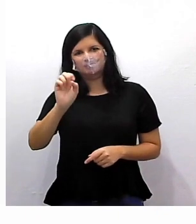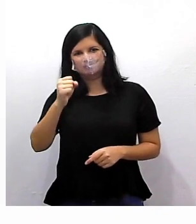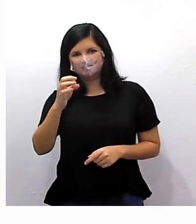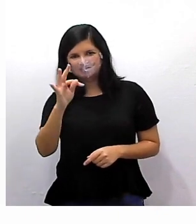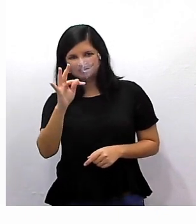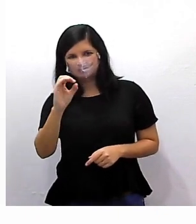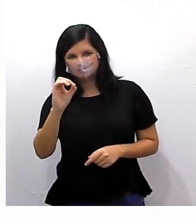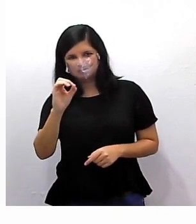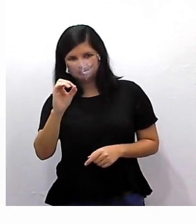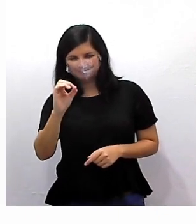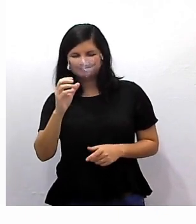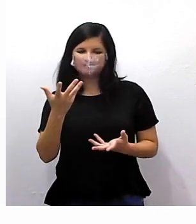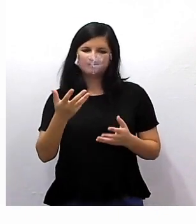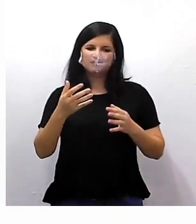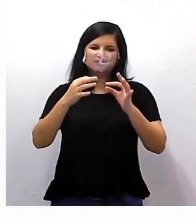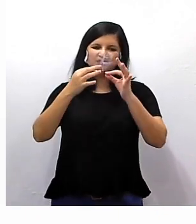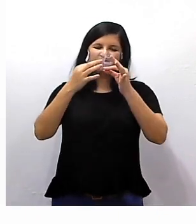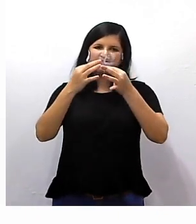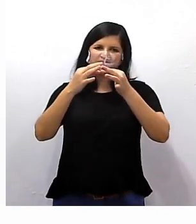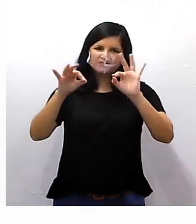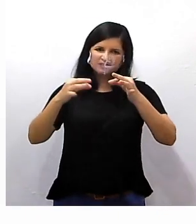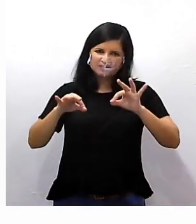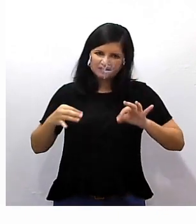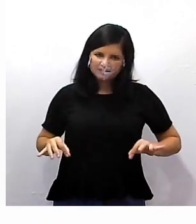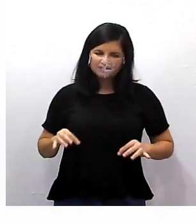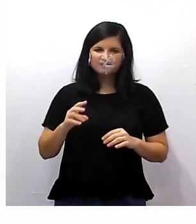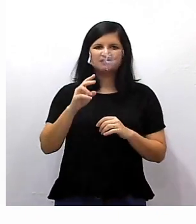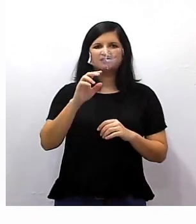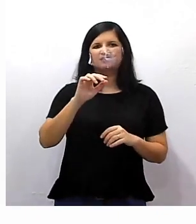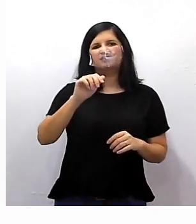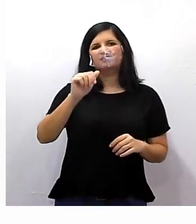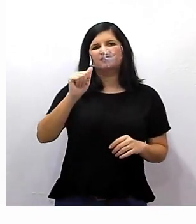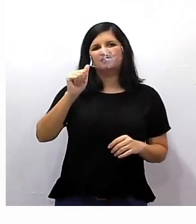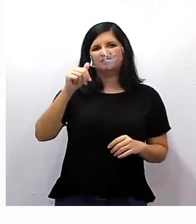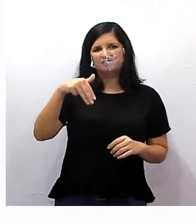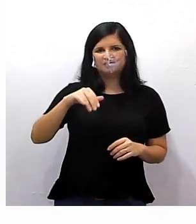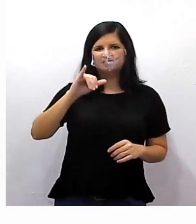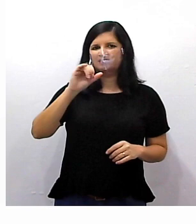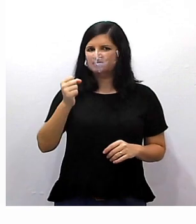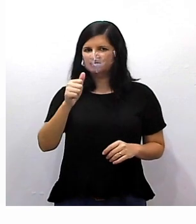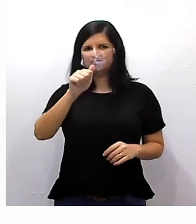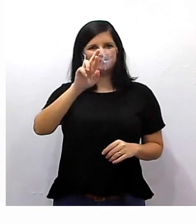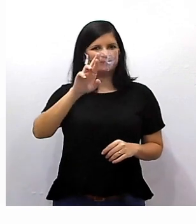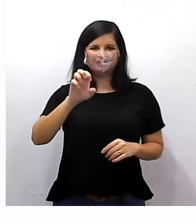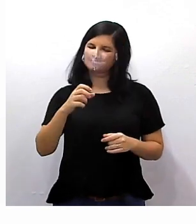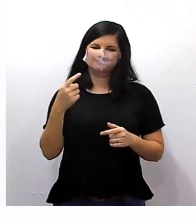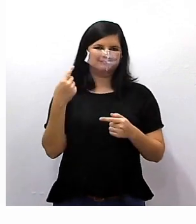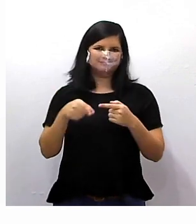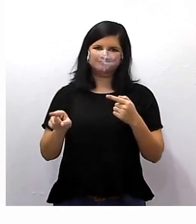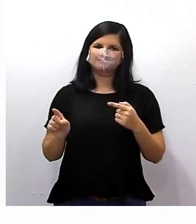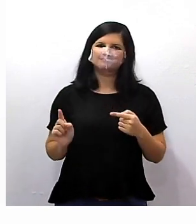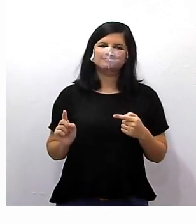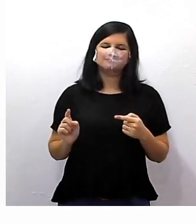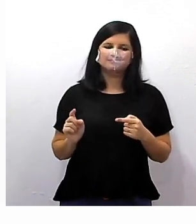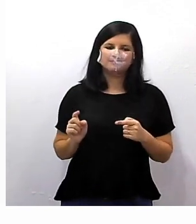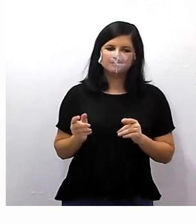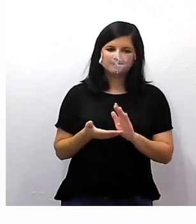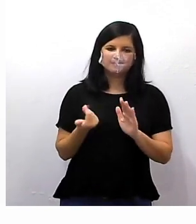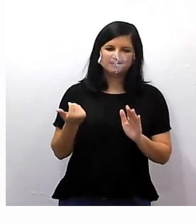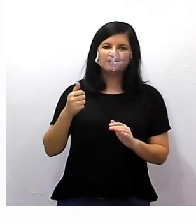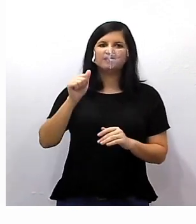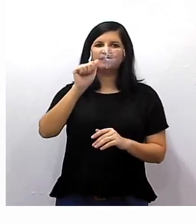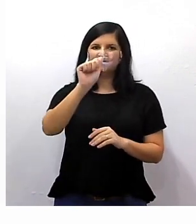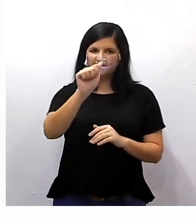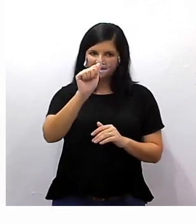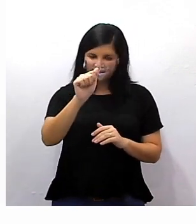as sentenças que tiver aí, verbo to be, am, is, are, was e were, a gente vai eliminar. Então, a gente vai eliminar a letra